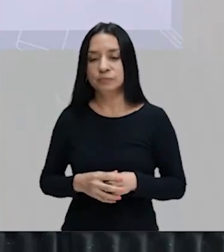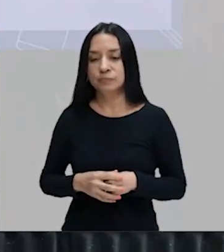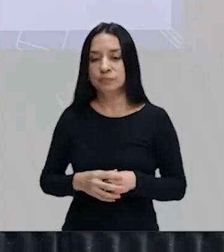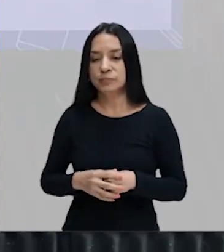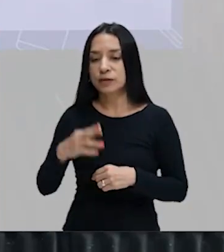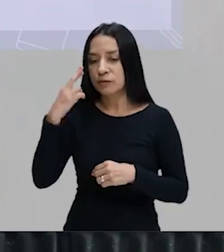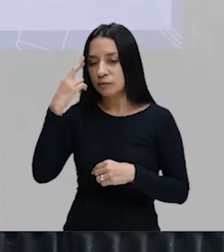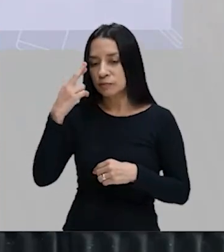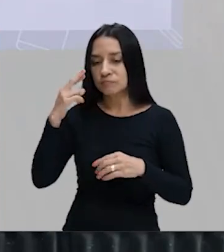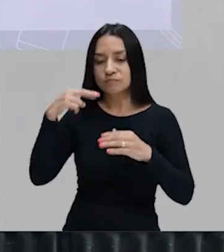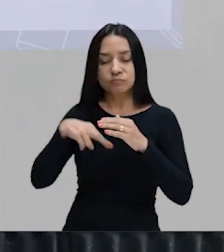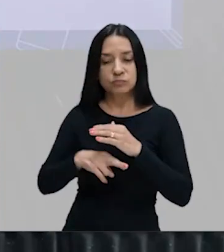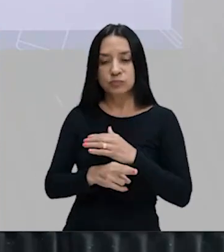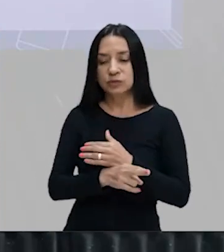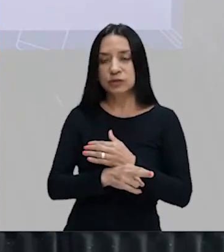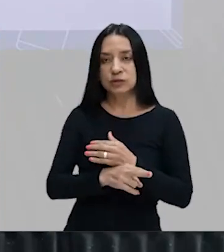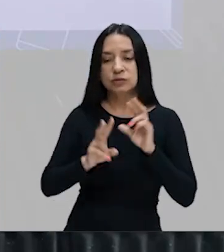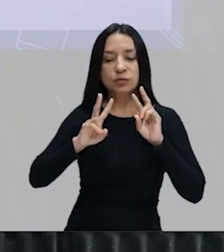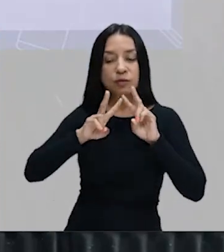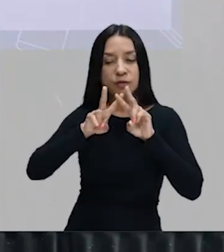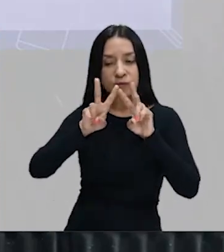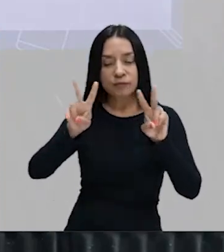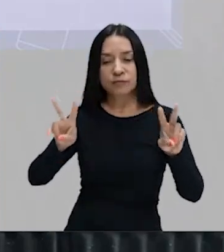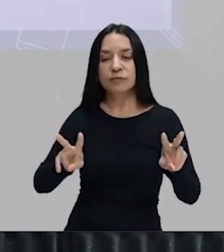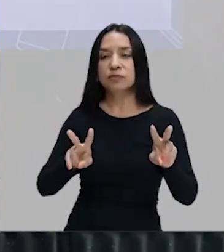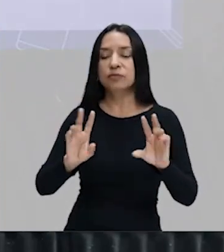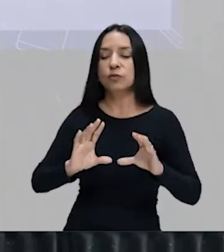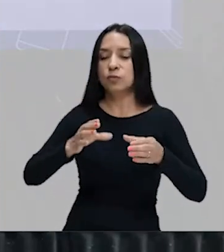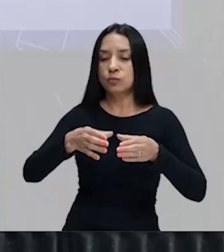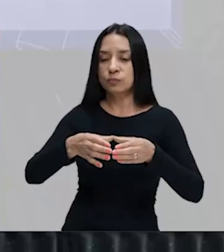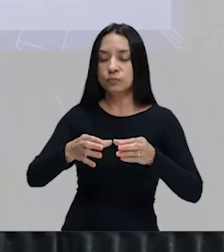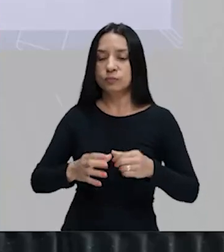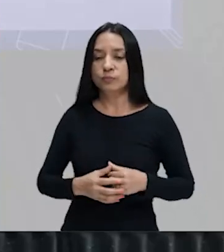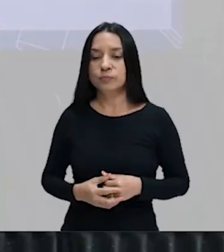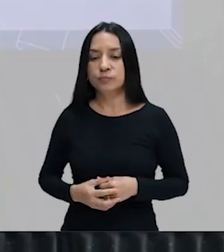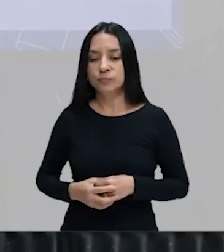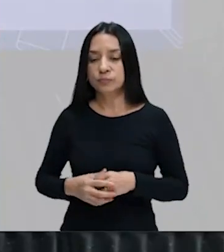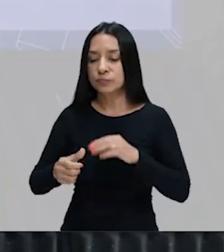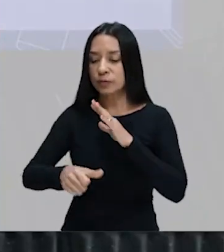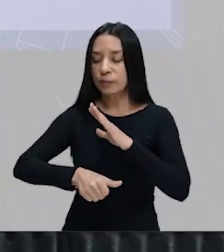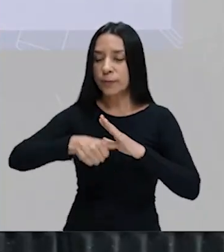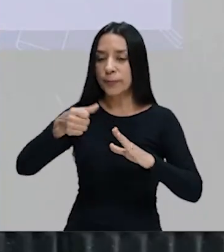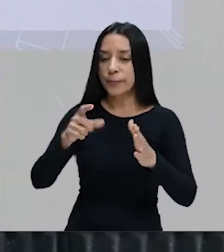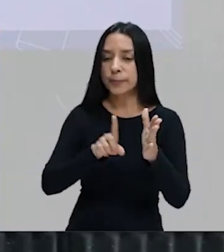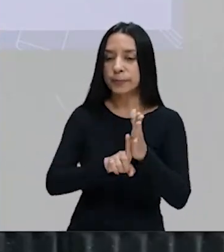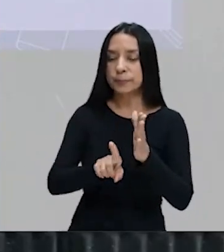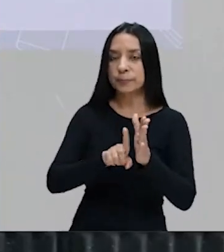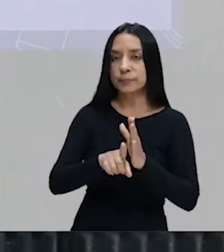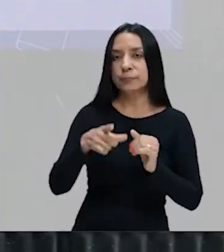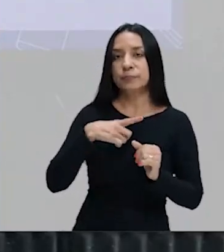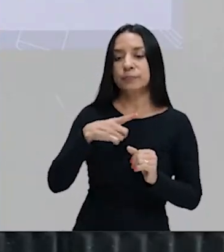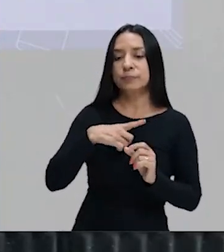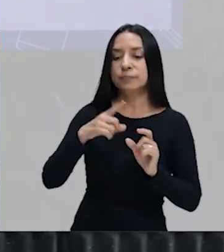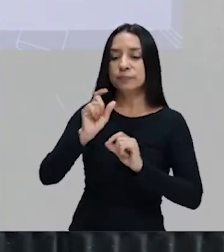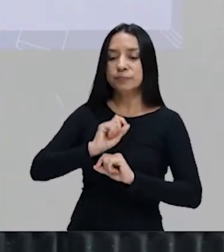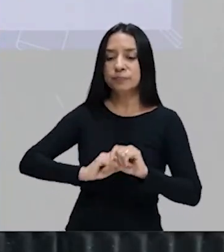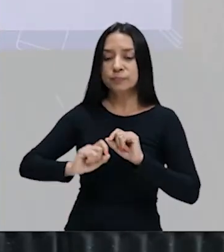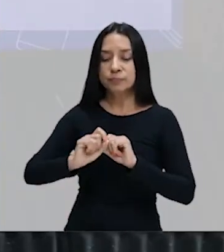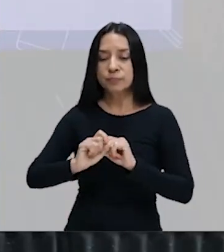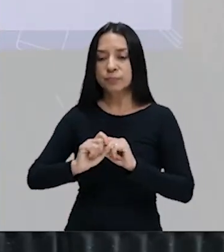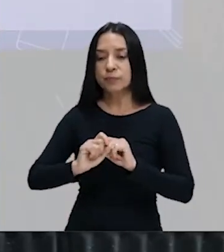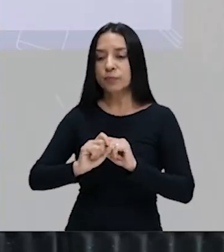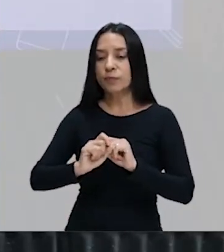da rigorosidade, da visão de conjunto, certo? Bom, na nossa primeira questão, nós temos aqui